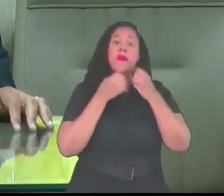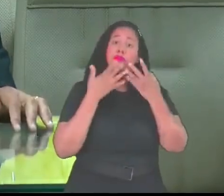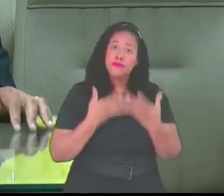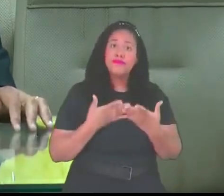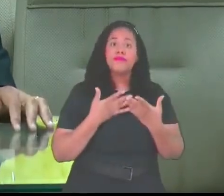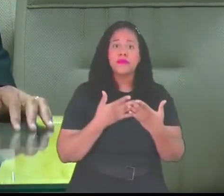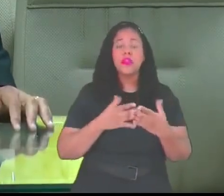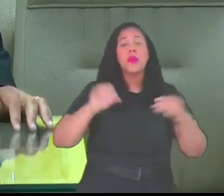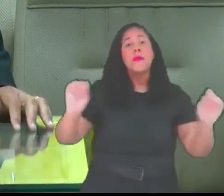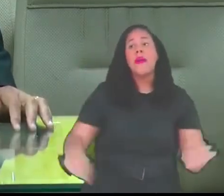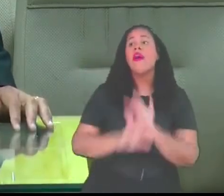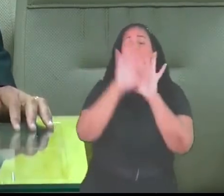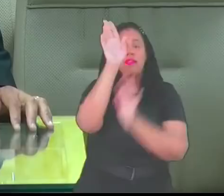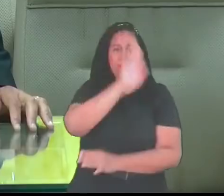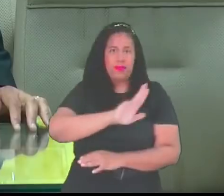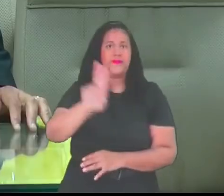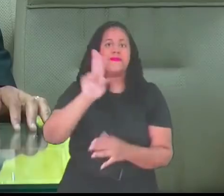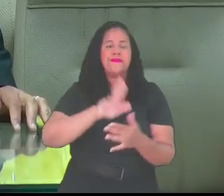Para glorificar o seu nome.